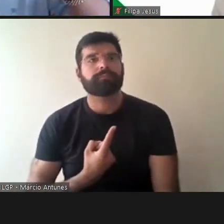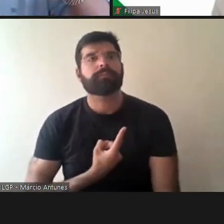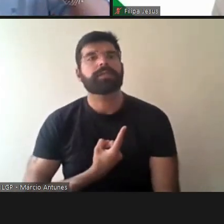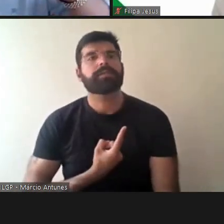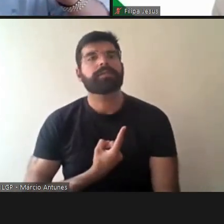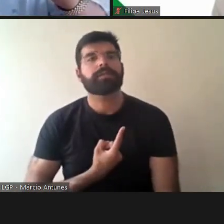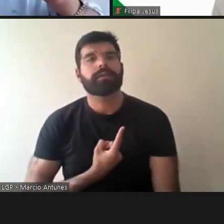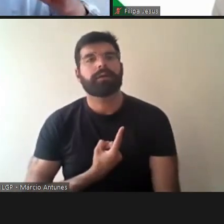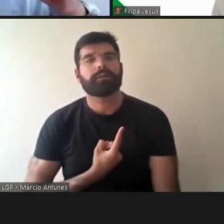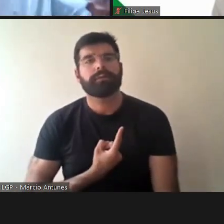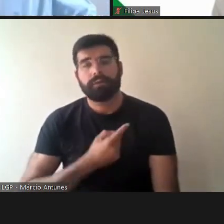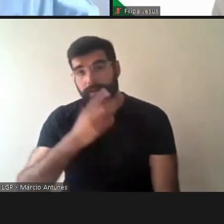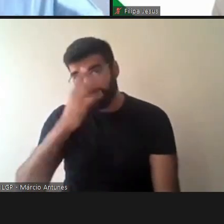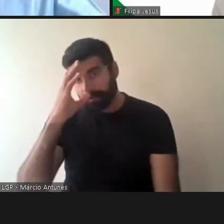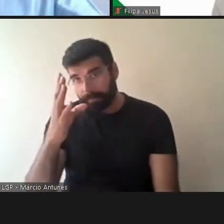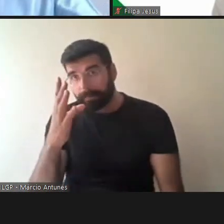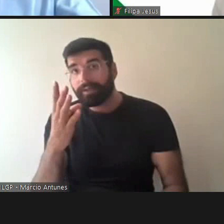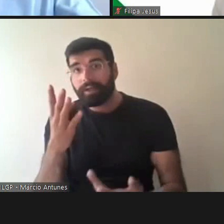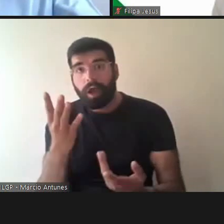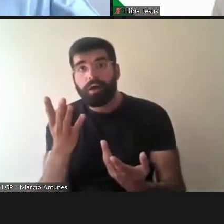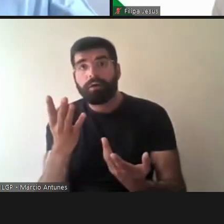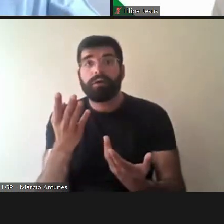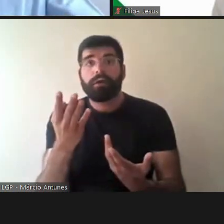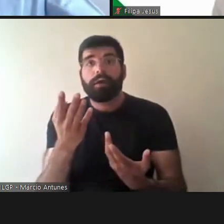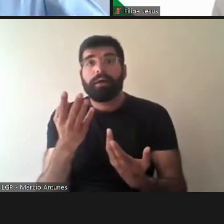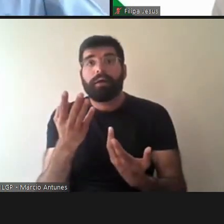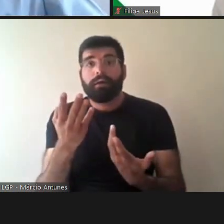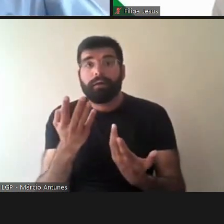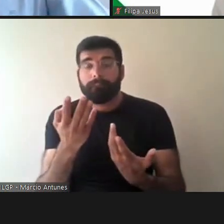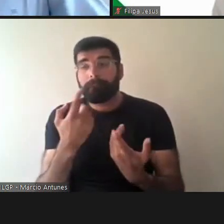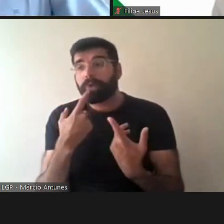o mínimo da organização. Por isso pergunta